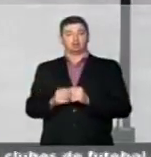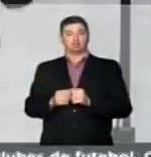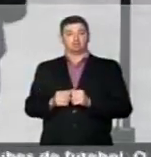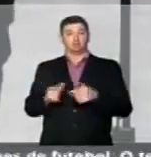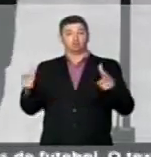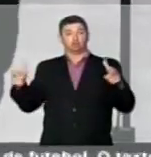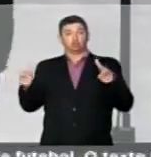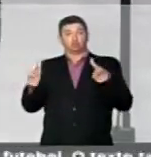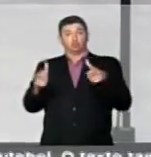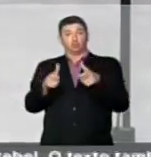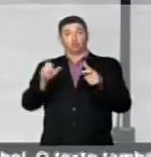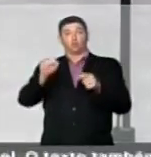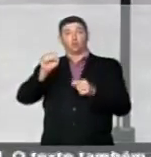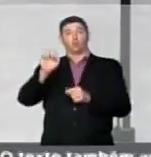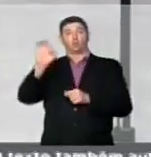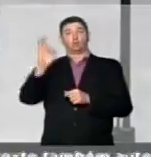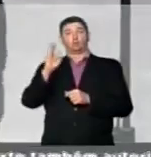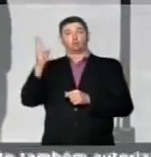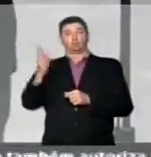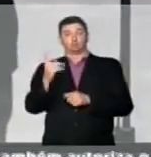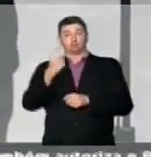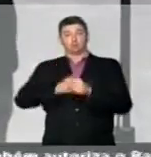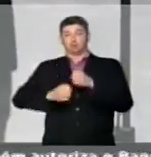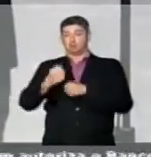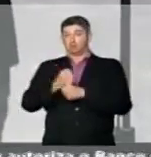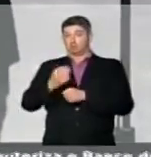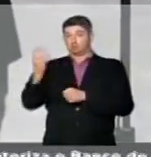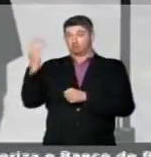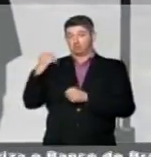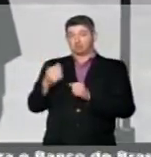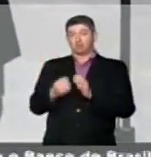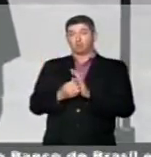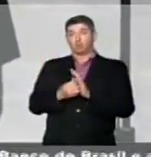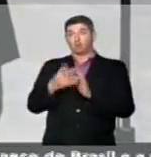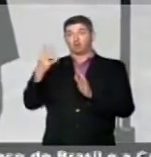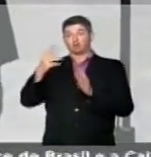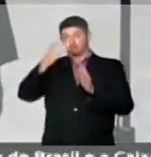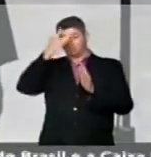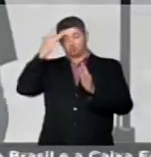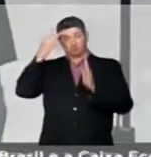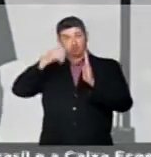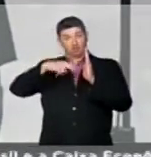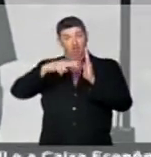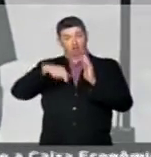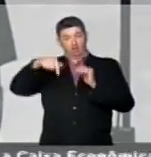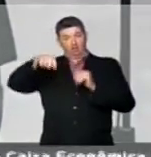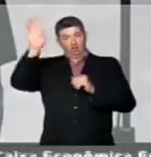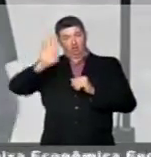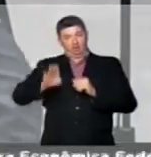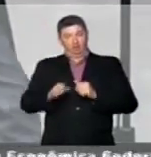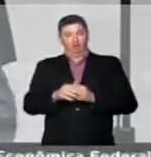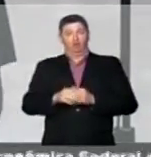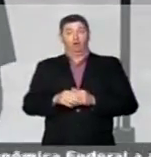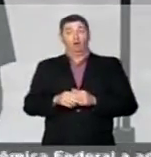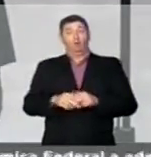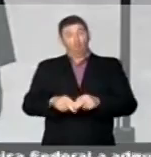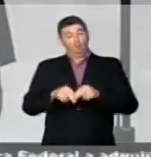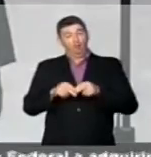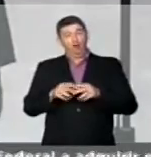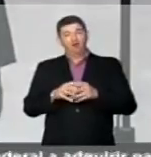Reduziu 8% ano passado o número de leitores no Brasil. Por